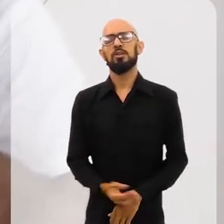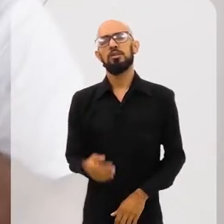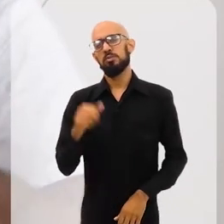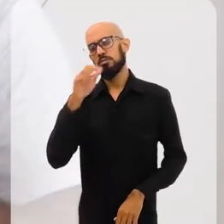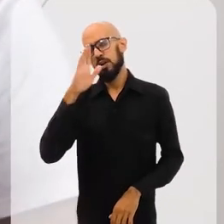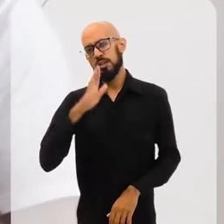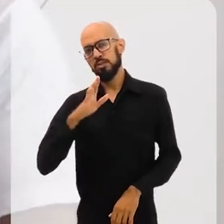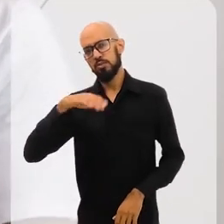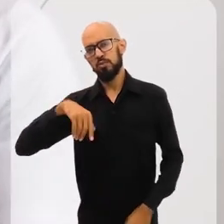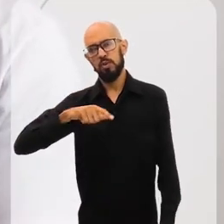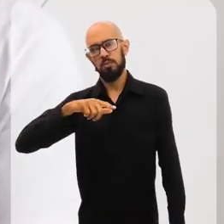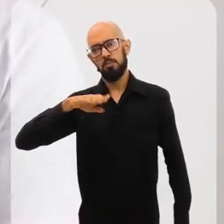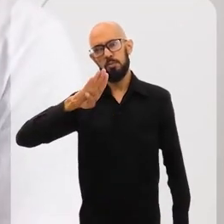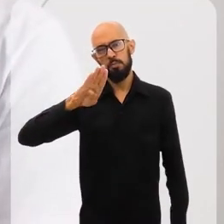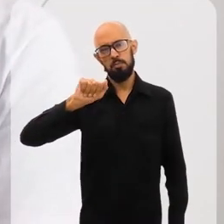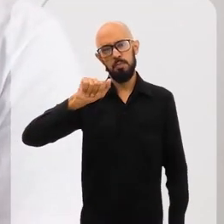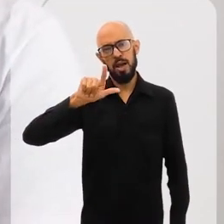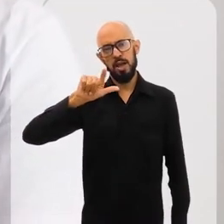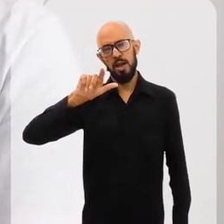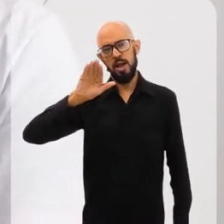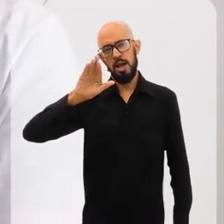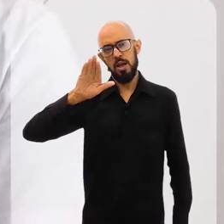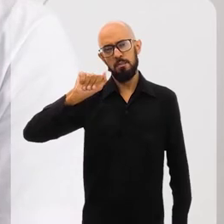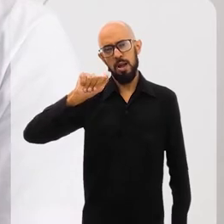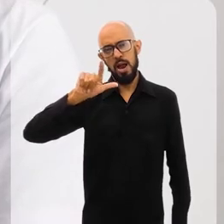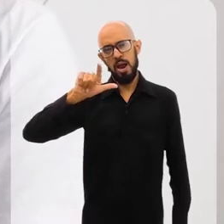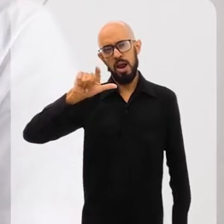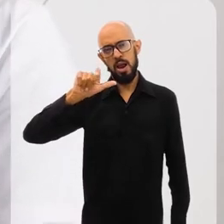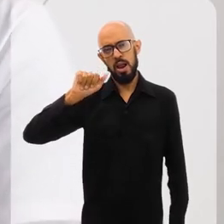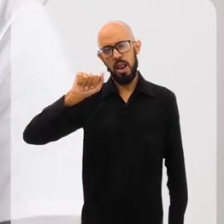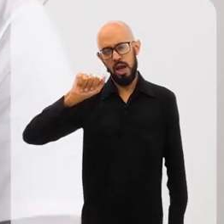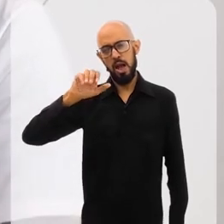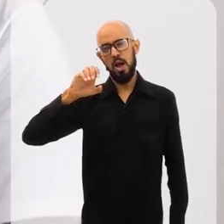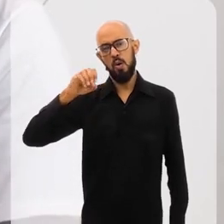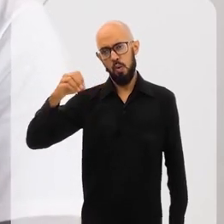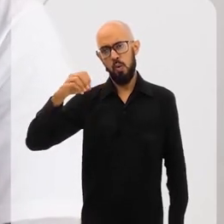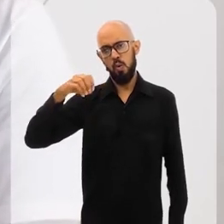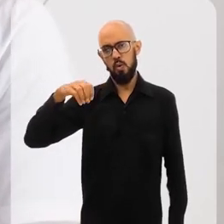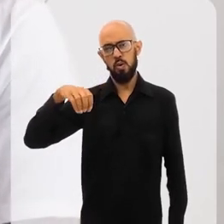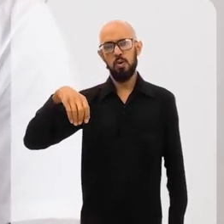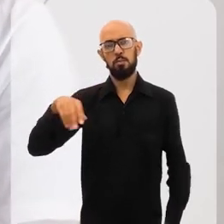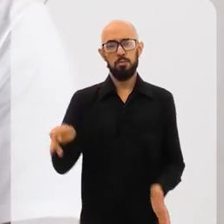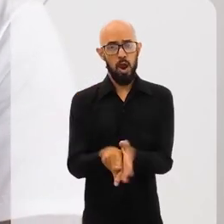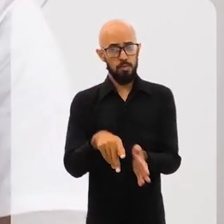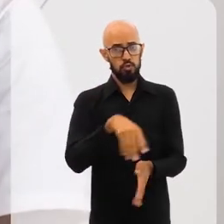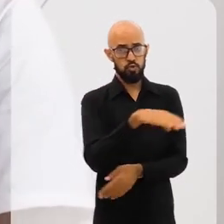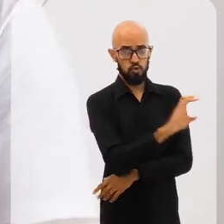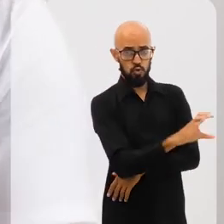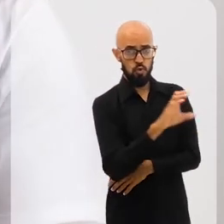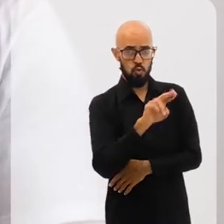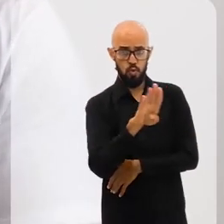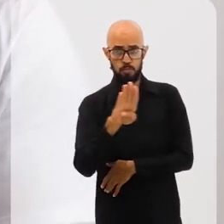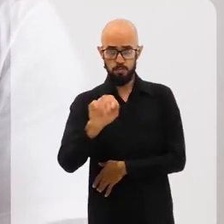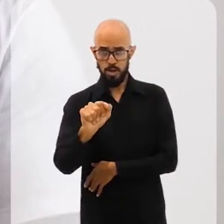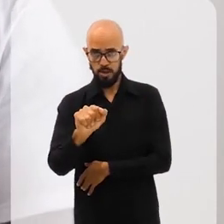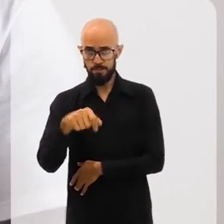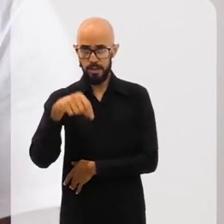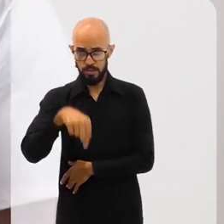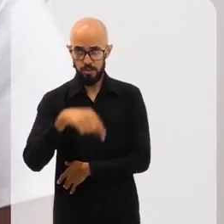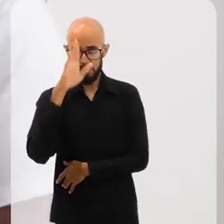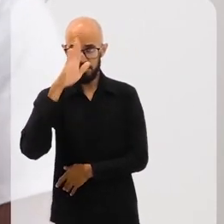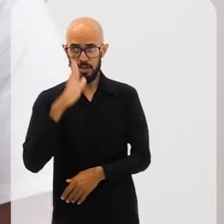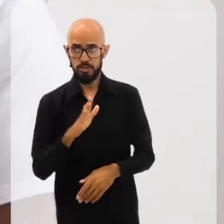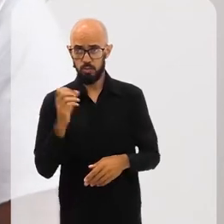Brasil, ele chegou por um babalaô cubano, com toda a sua ancestralidade também nigeriana, com todo o respeito, tanto que todo babalaô,